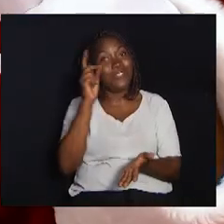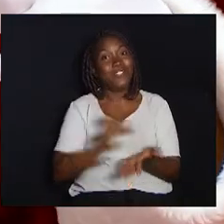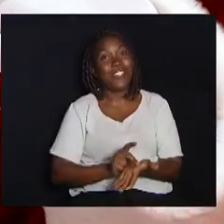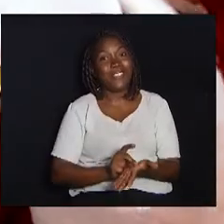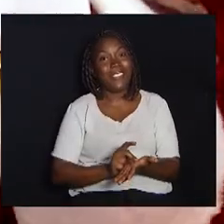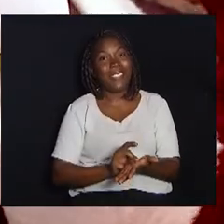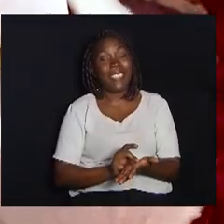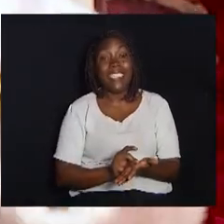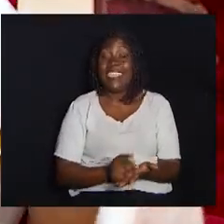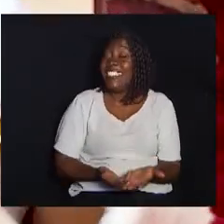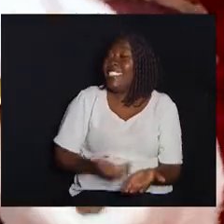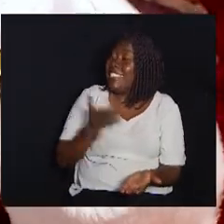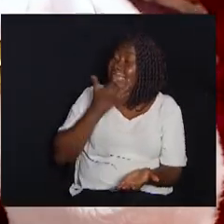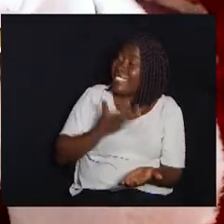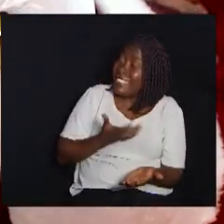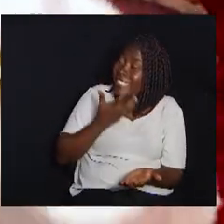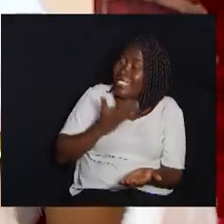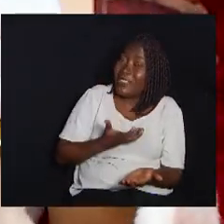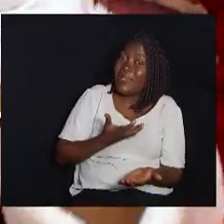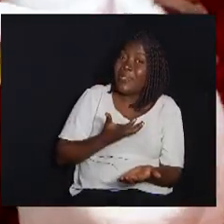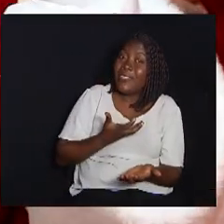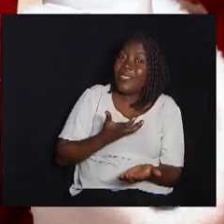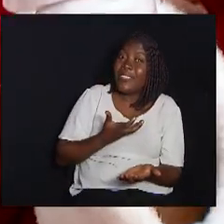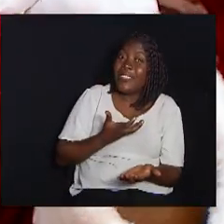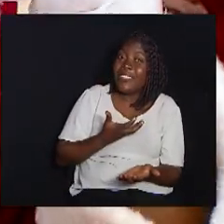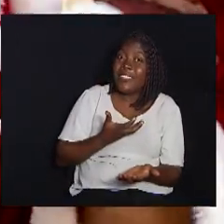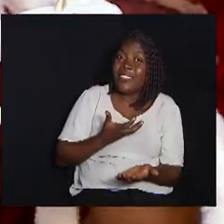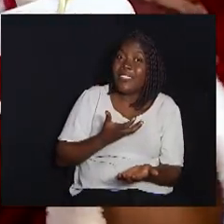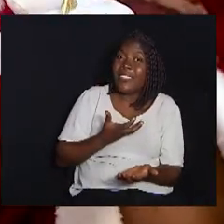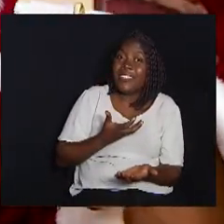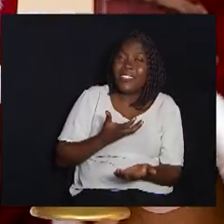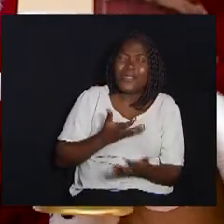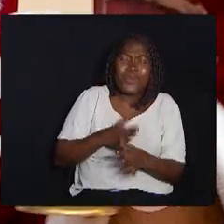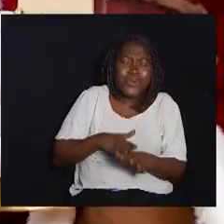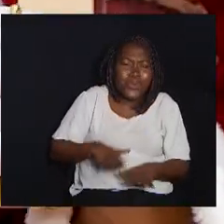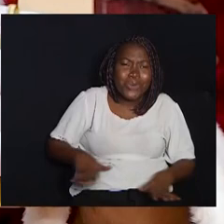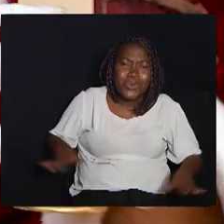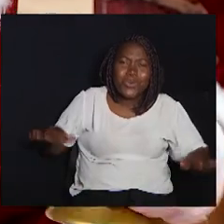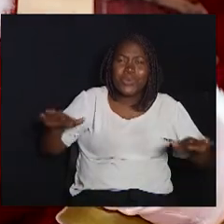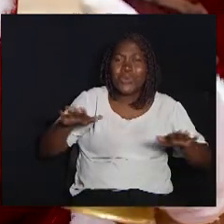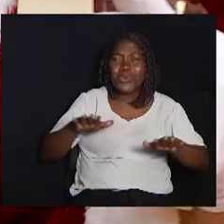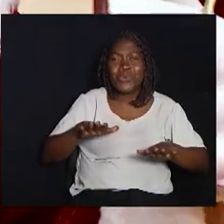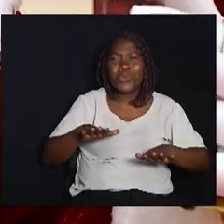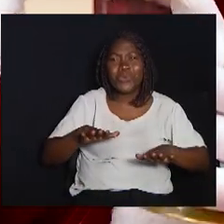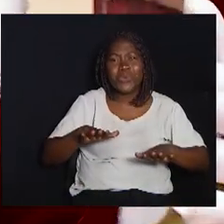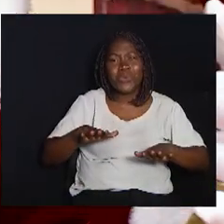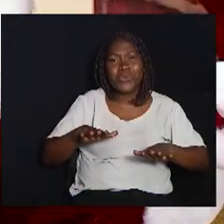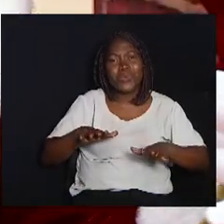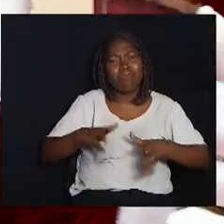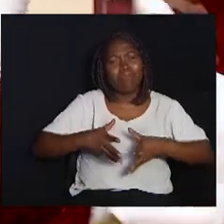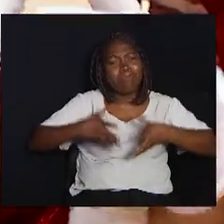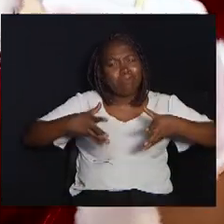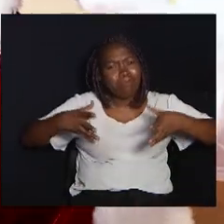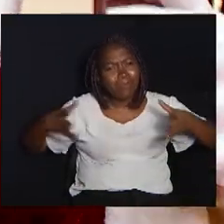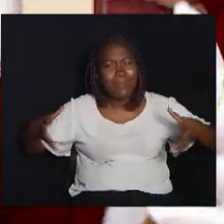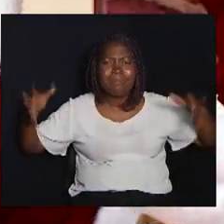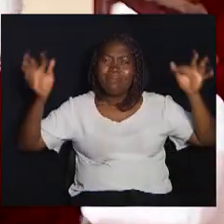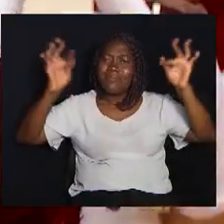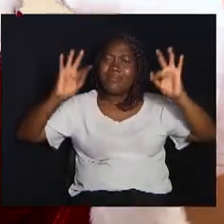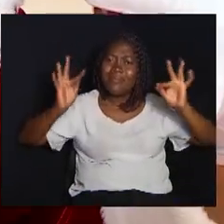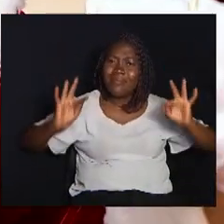o Natal seja com toda amplitude de